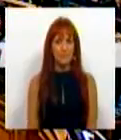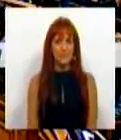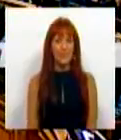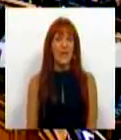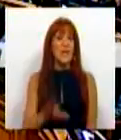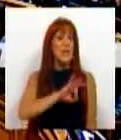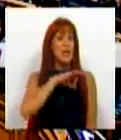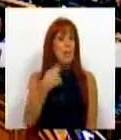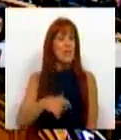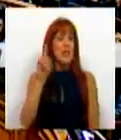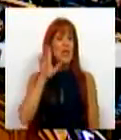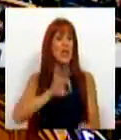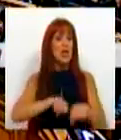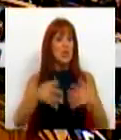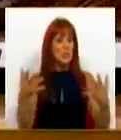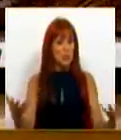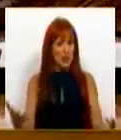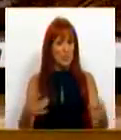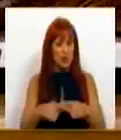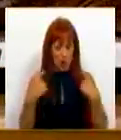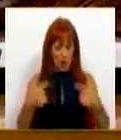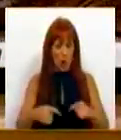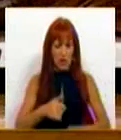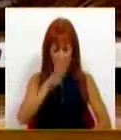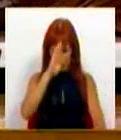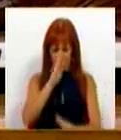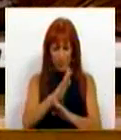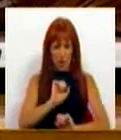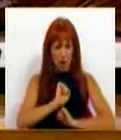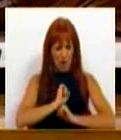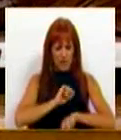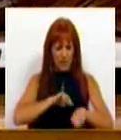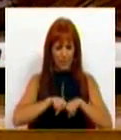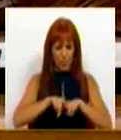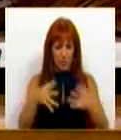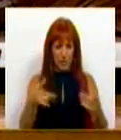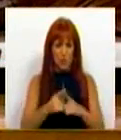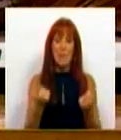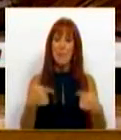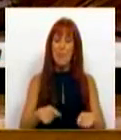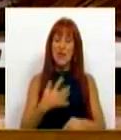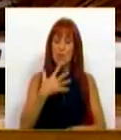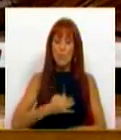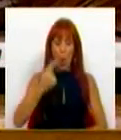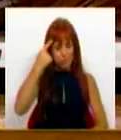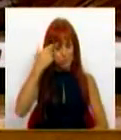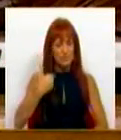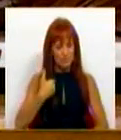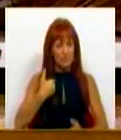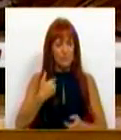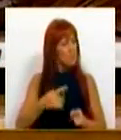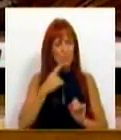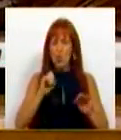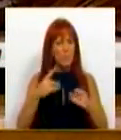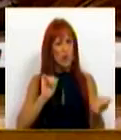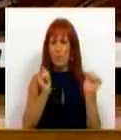Senhor Presidente, senhoras e senhores deputados, estamos determinados na nossa política, mas temos plena consciência de que não é